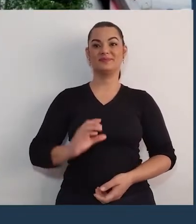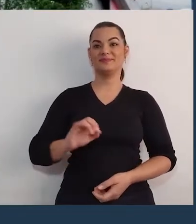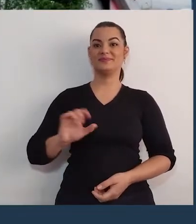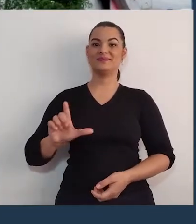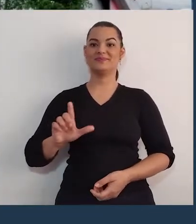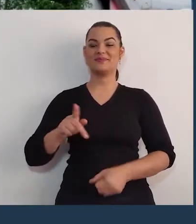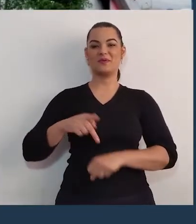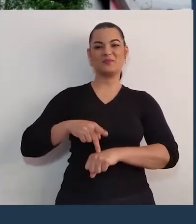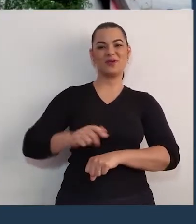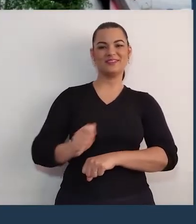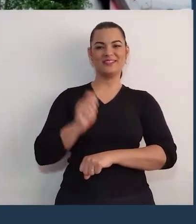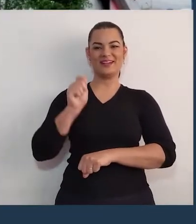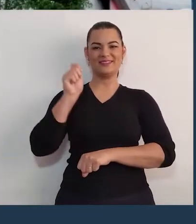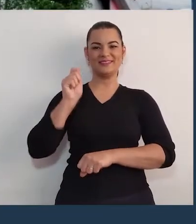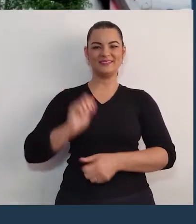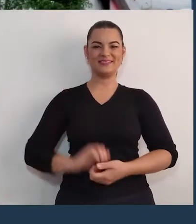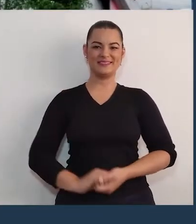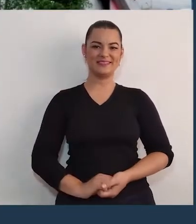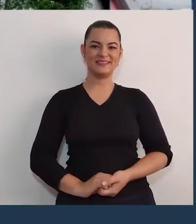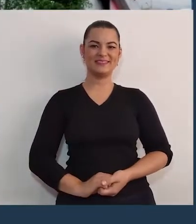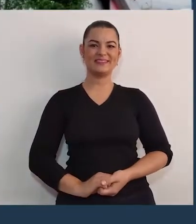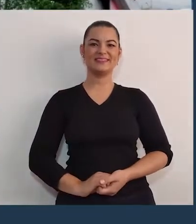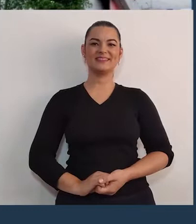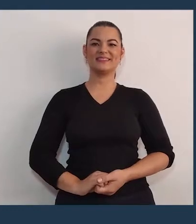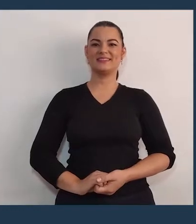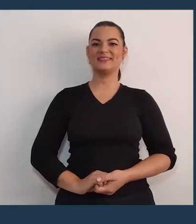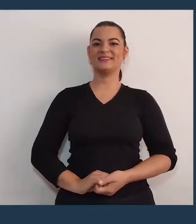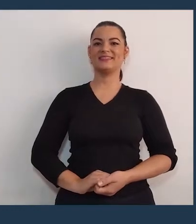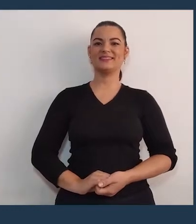CIU Ponte Alta,